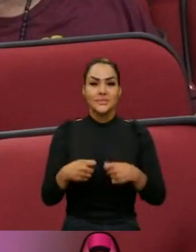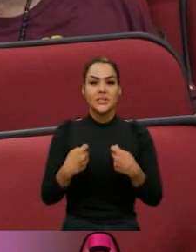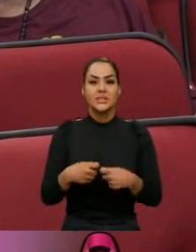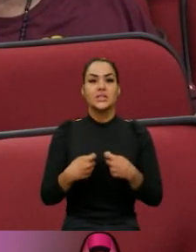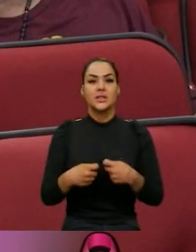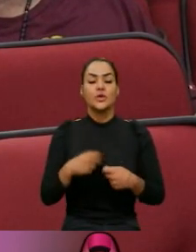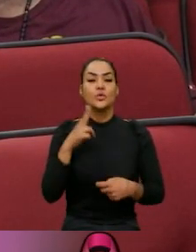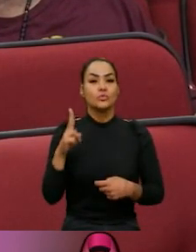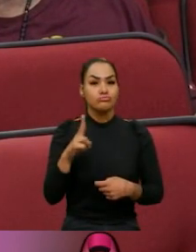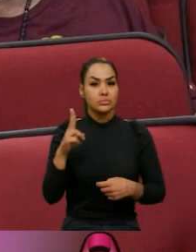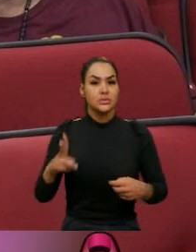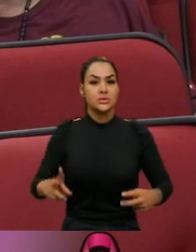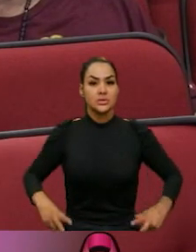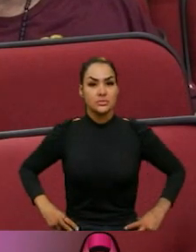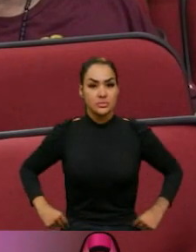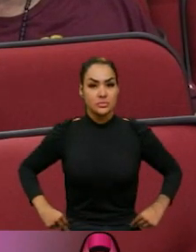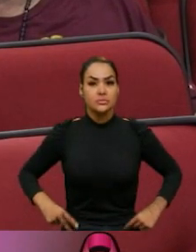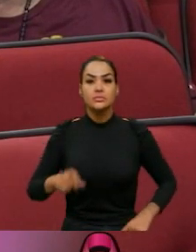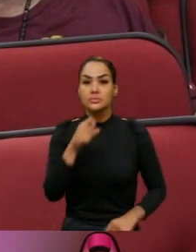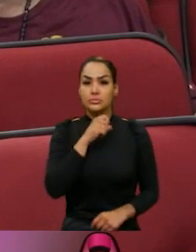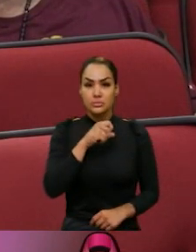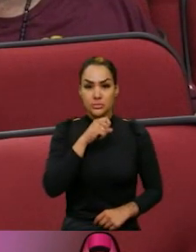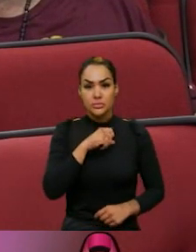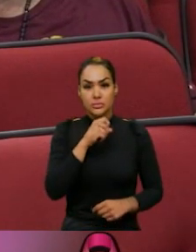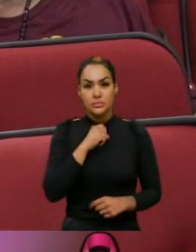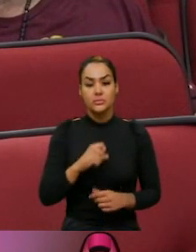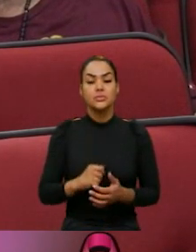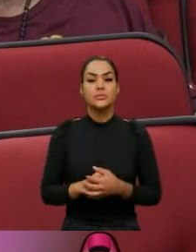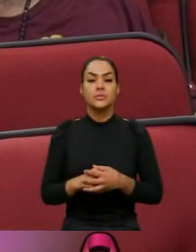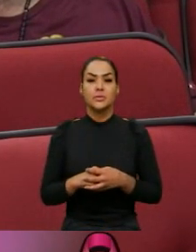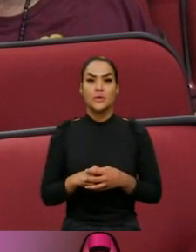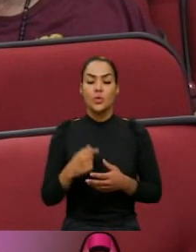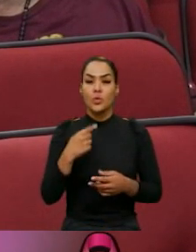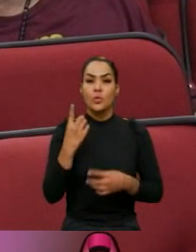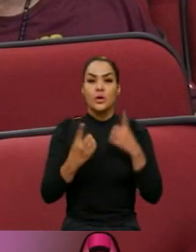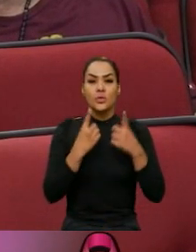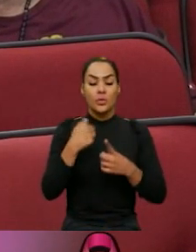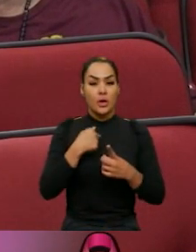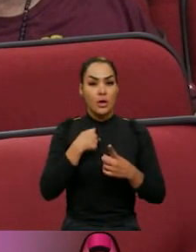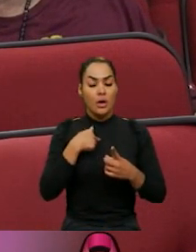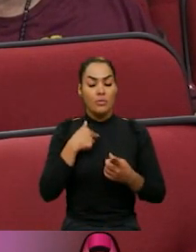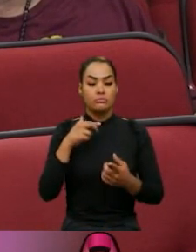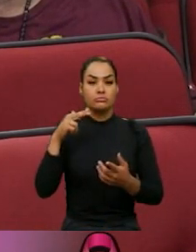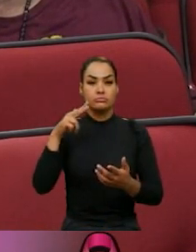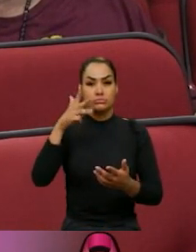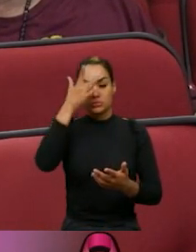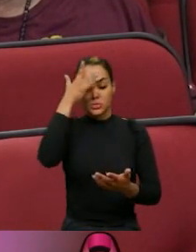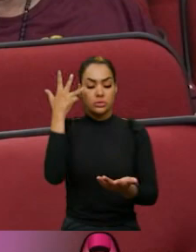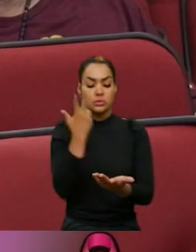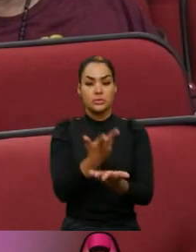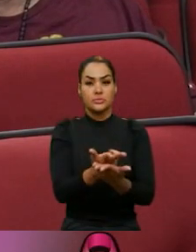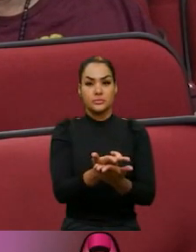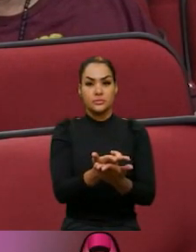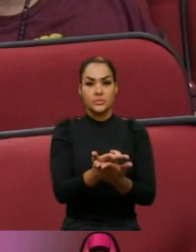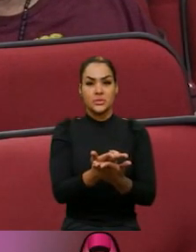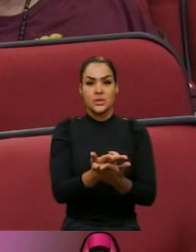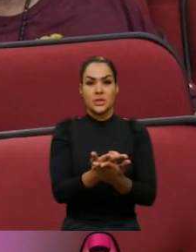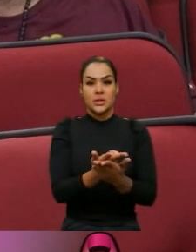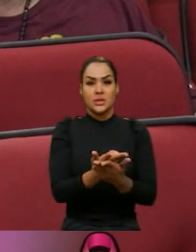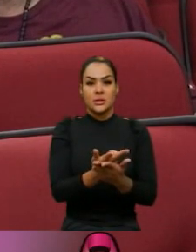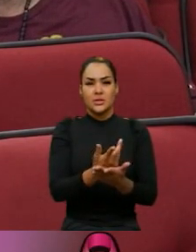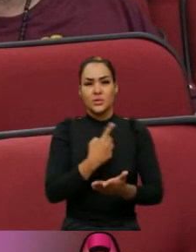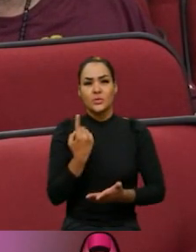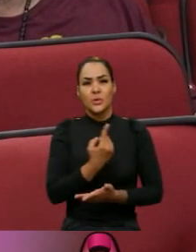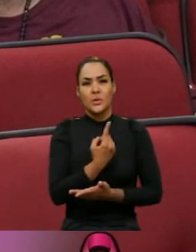usar a fralda, não tenho vergonha de dizer, fiquei acamado, e a gente sabe da dificuldade que é hoje,